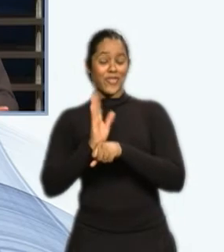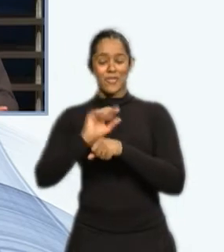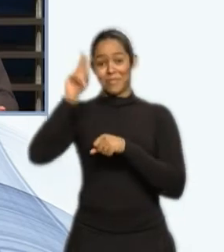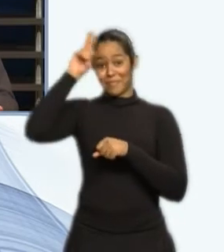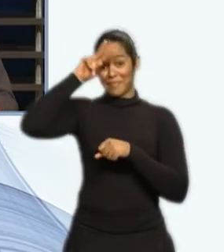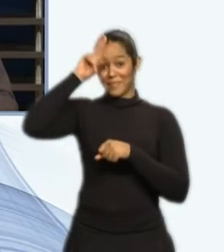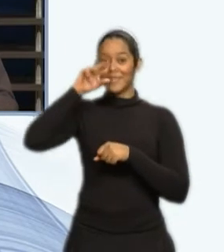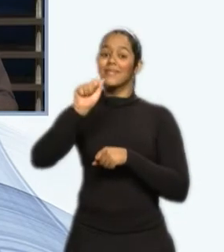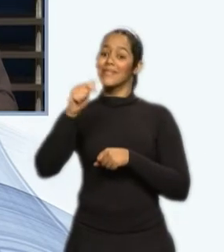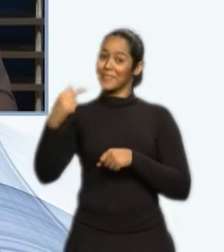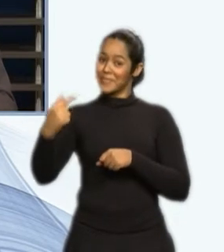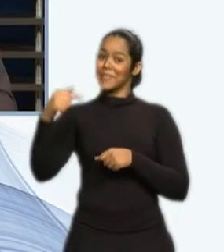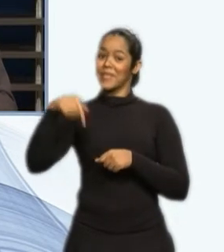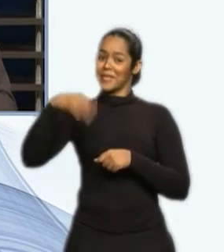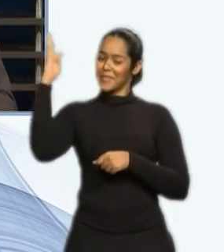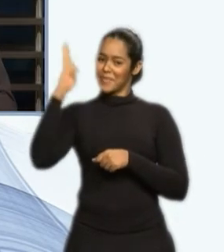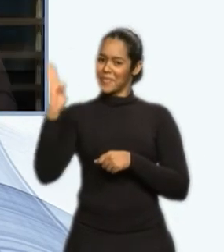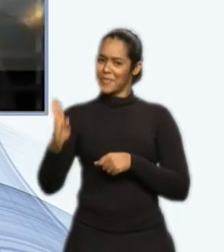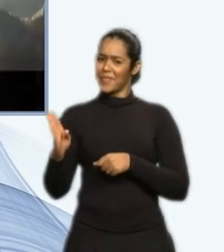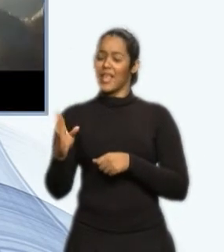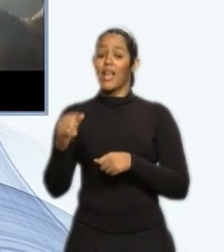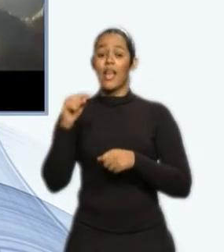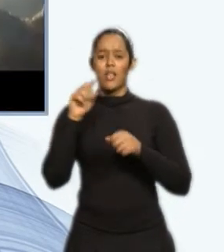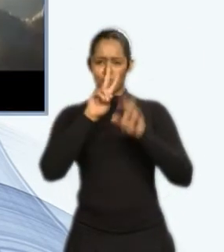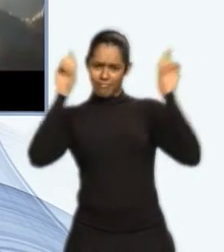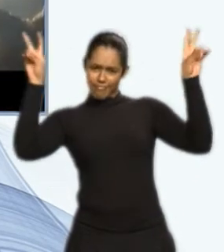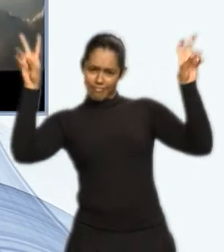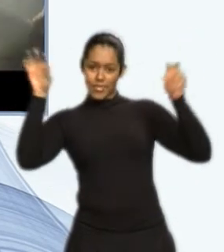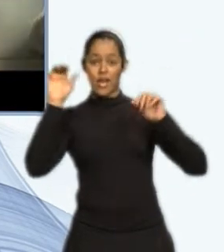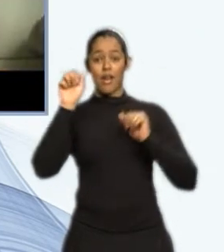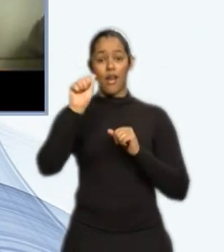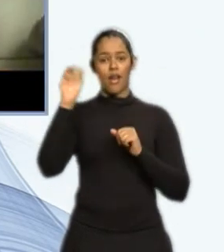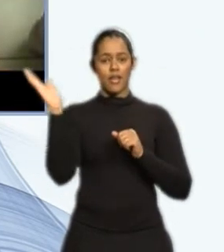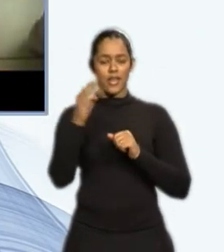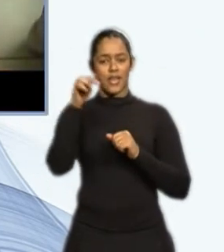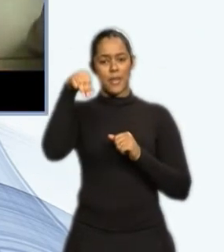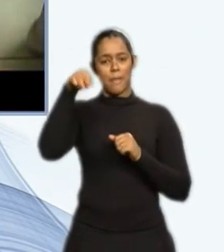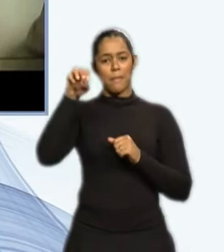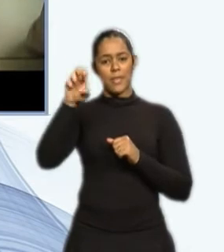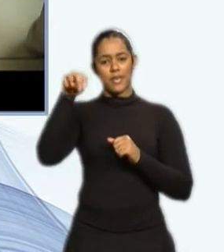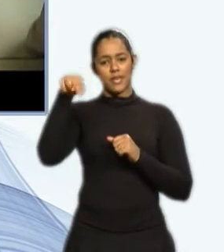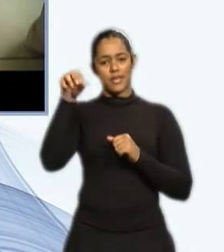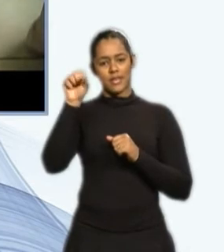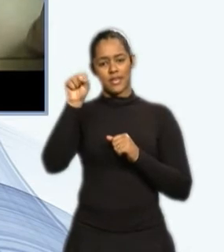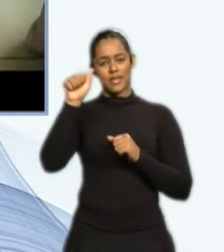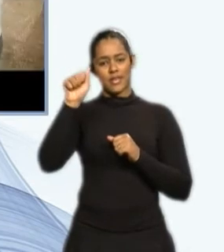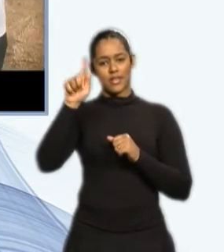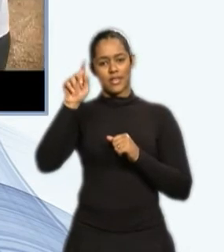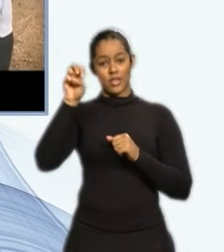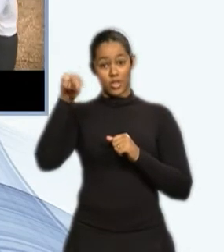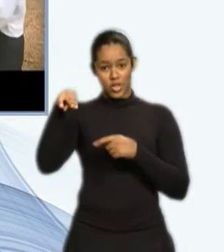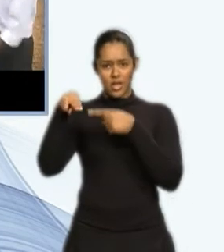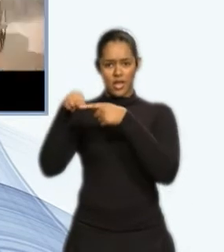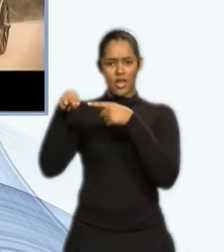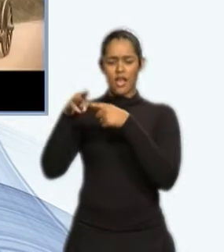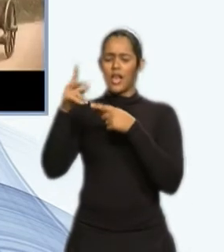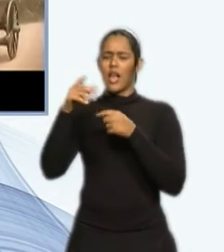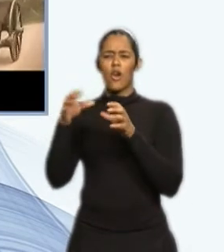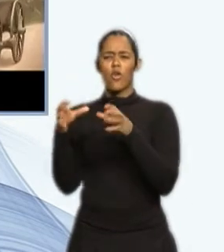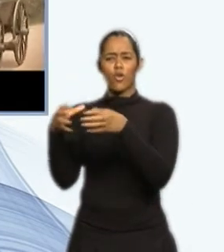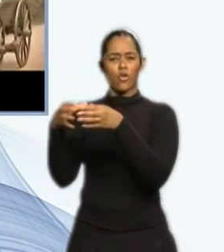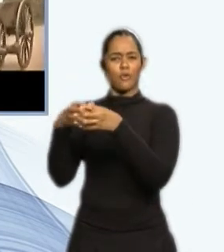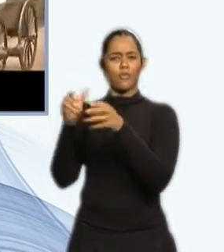no Brasil. Com 55 minutos, A Mensagem é uma produção do projeto Restaure e foi custeado pela